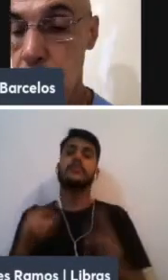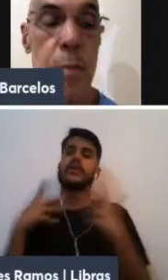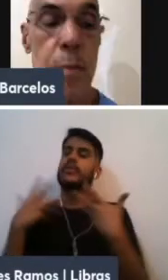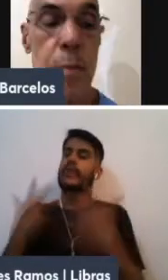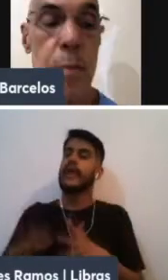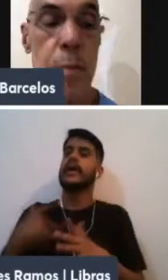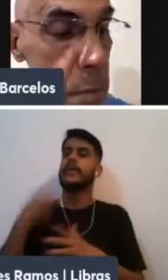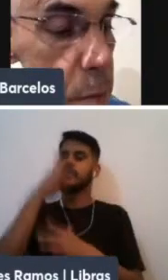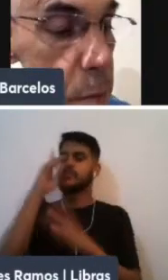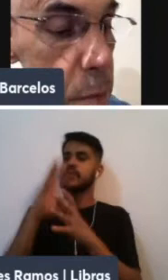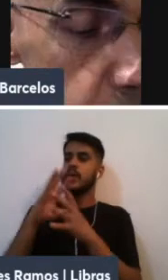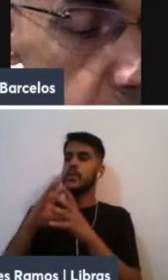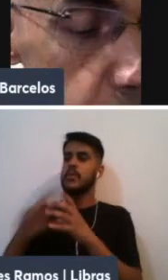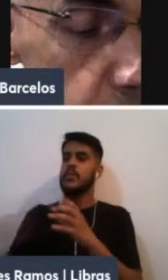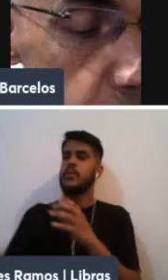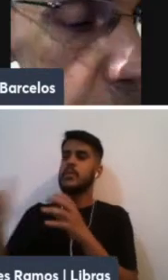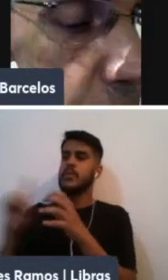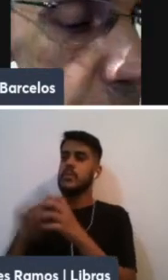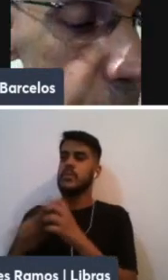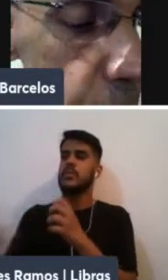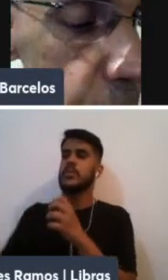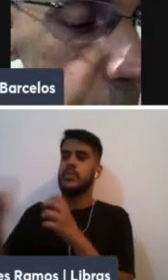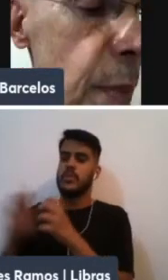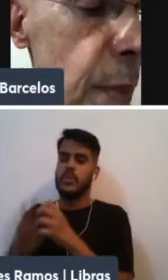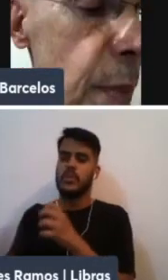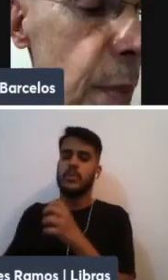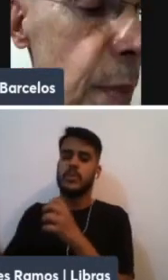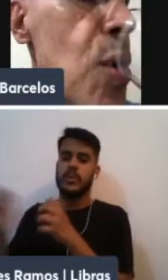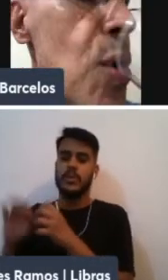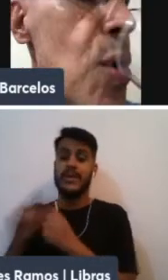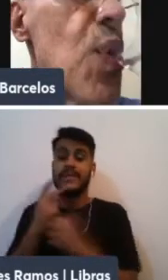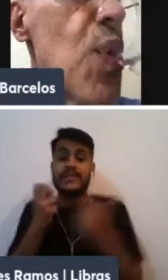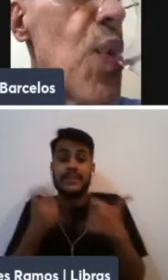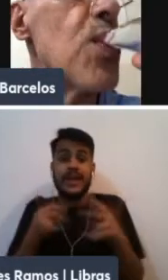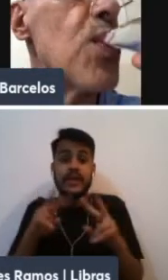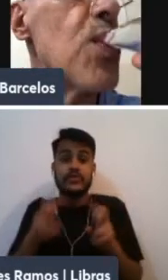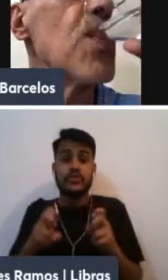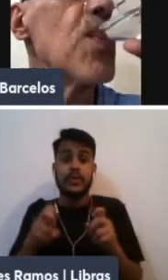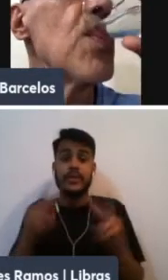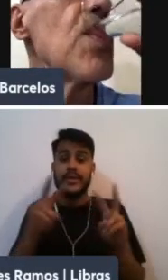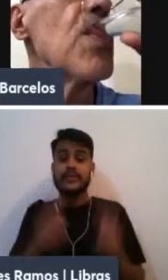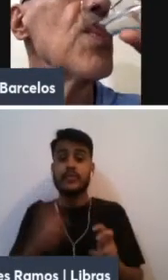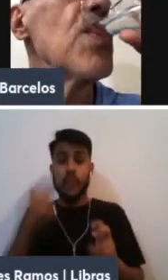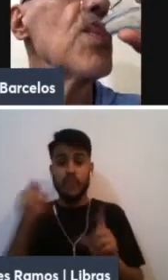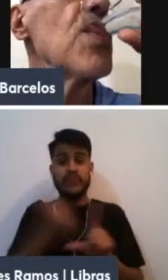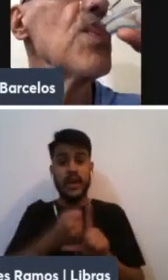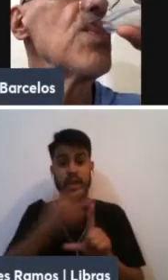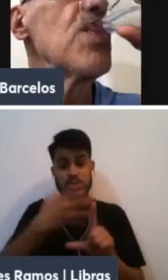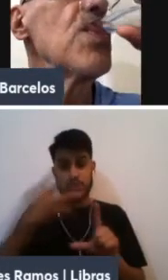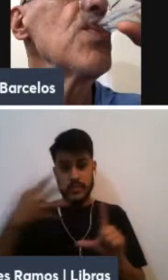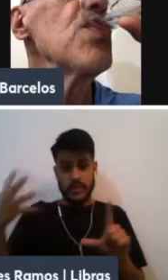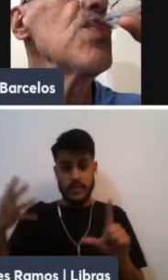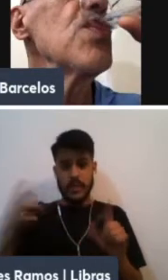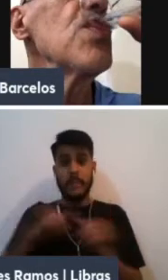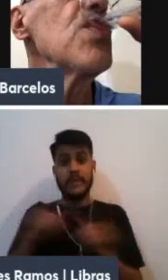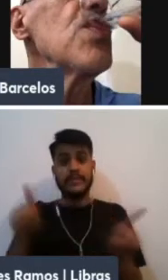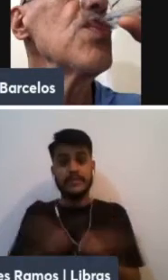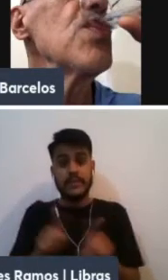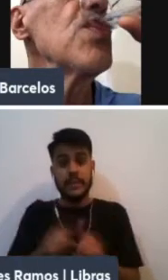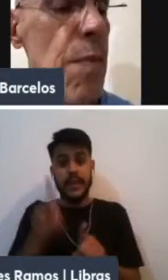sobre outras questões LGBT, né? Mas também foi um grupo que teve uma relevância. E a gente sequer